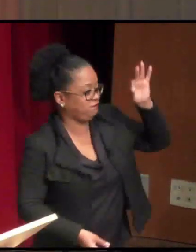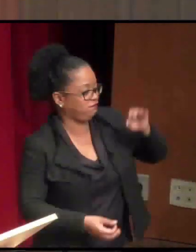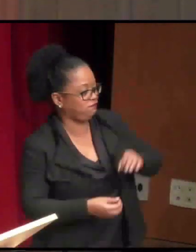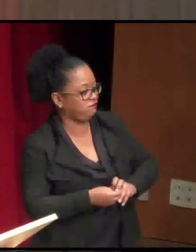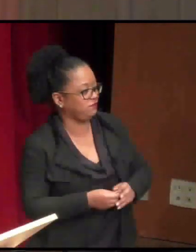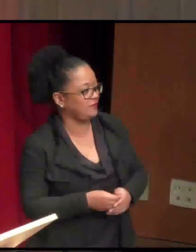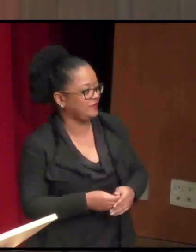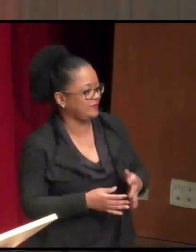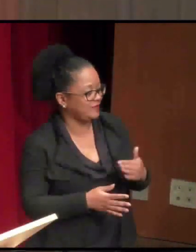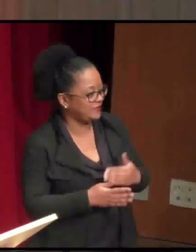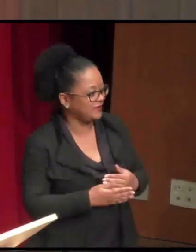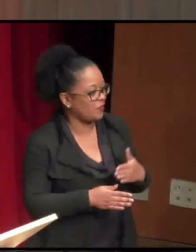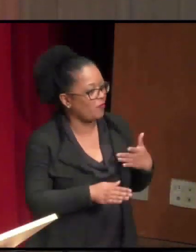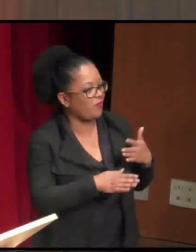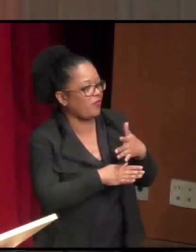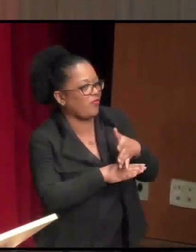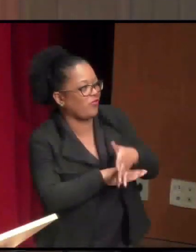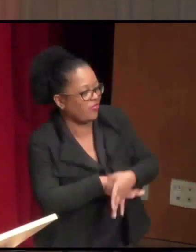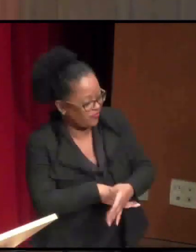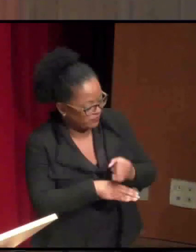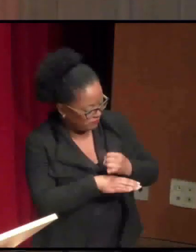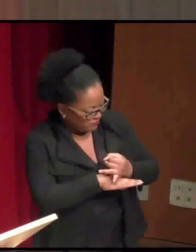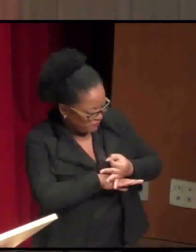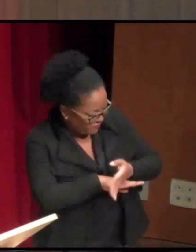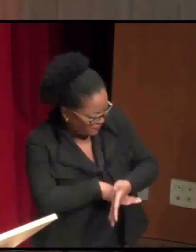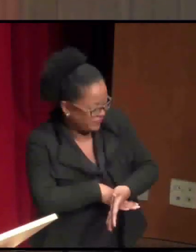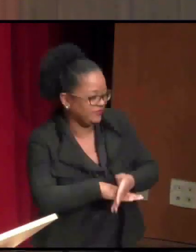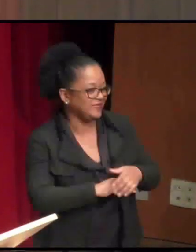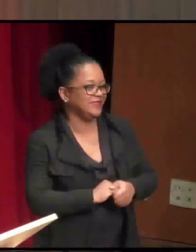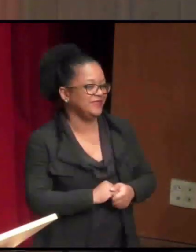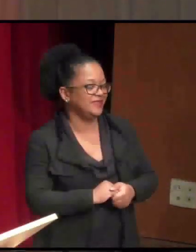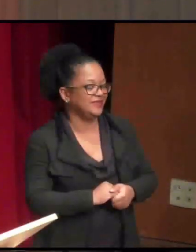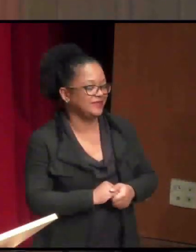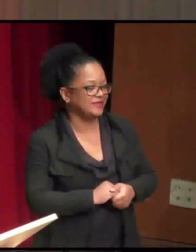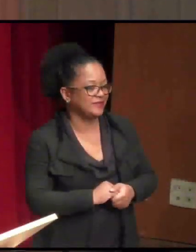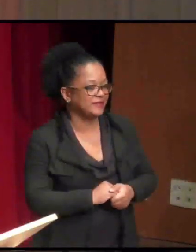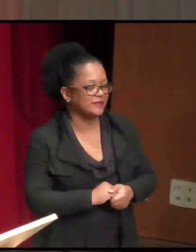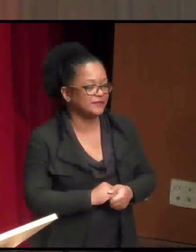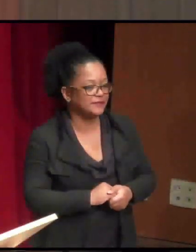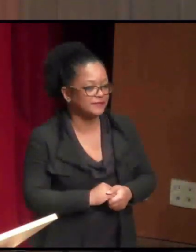manhã junto com o meu amigo que me antecedeu ali.